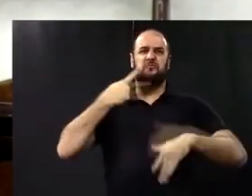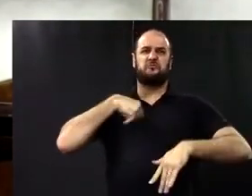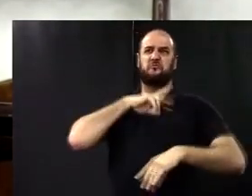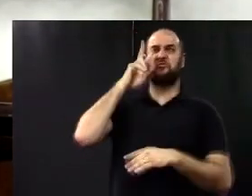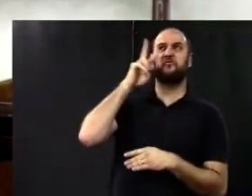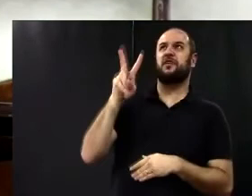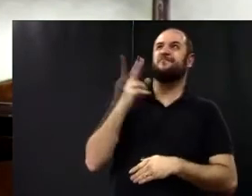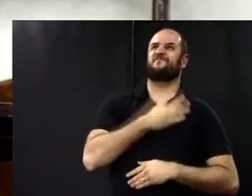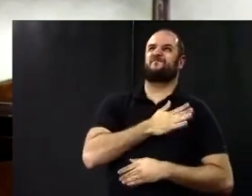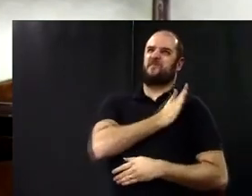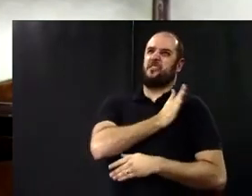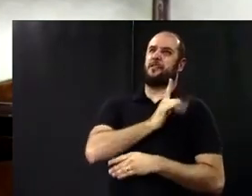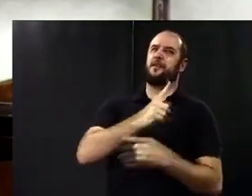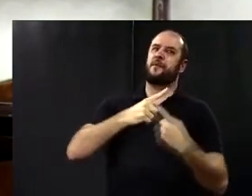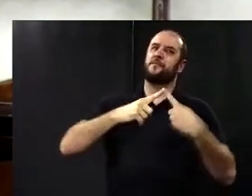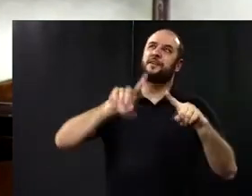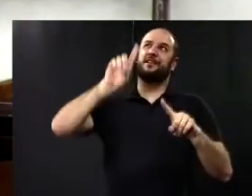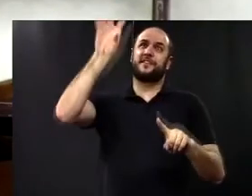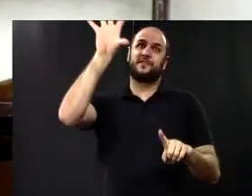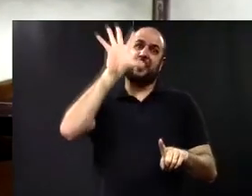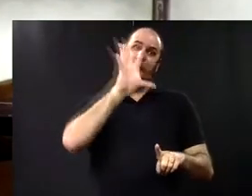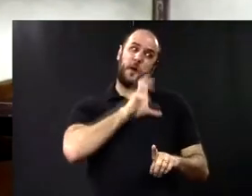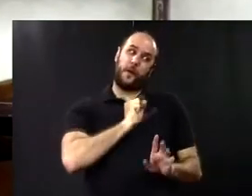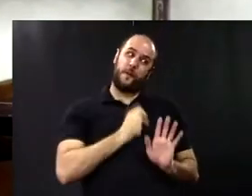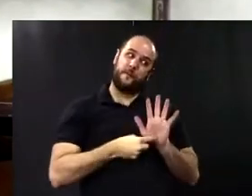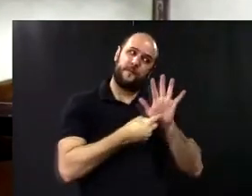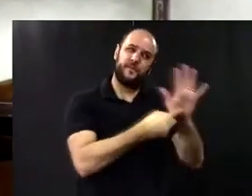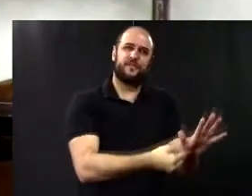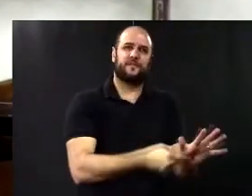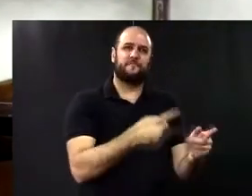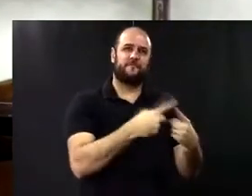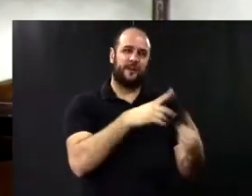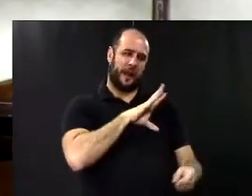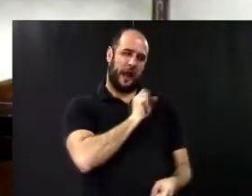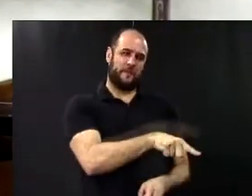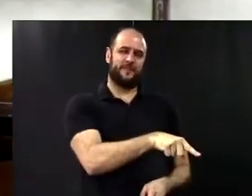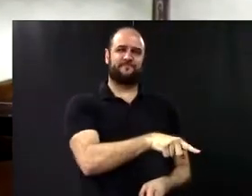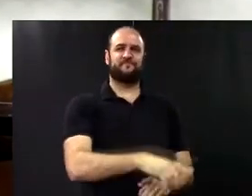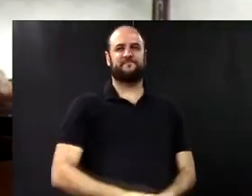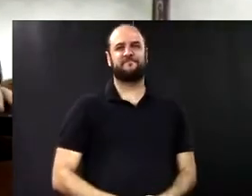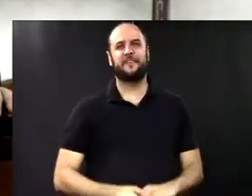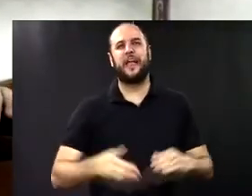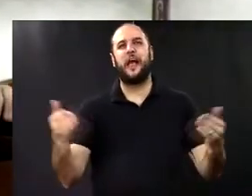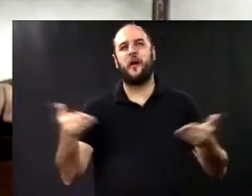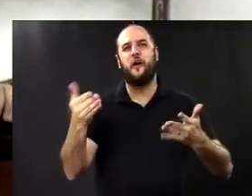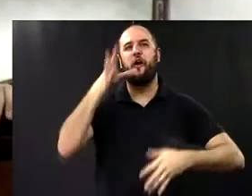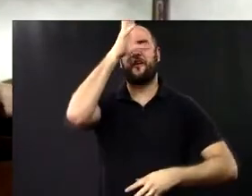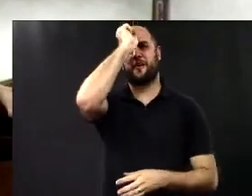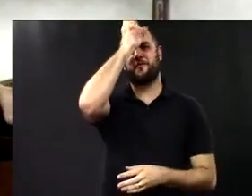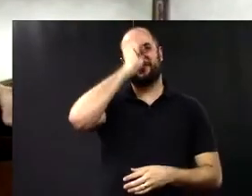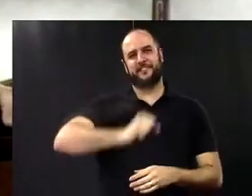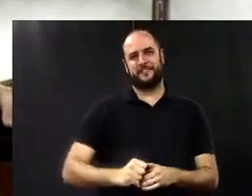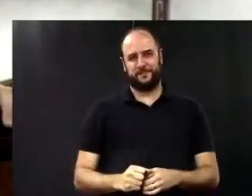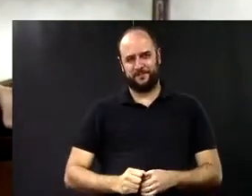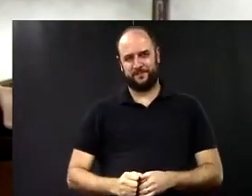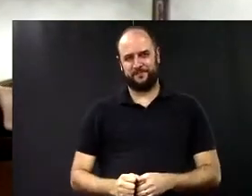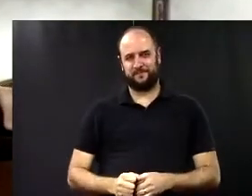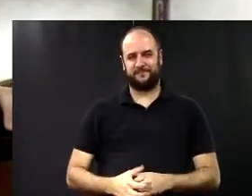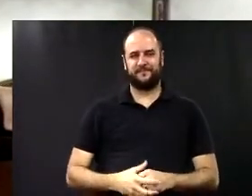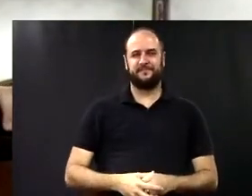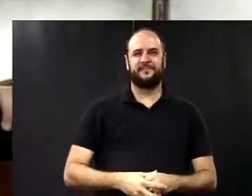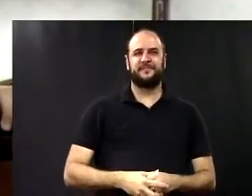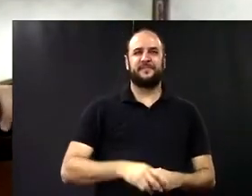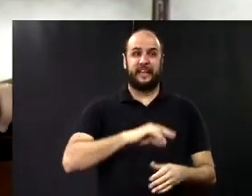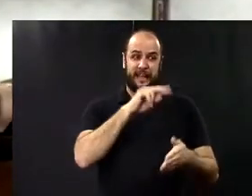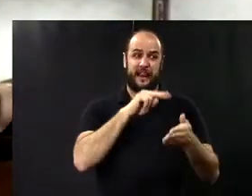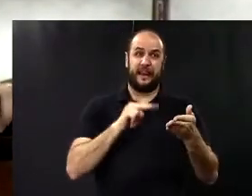ama a quem Ele disciplina. É isso que nós vamos aprender nesta noite, na